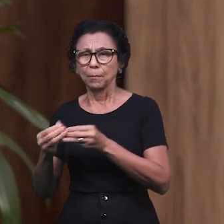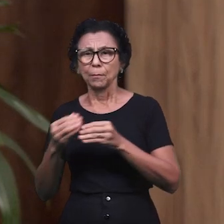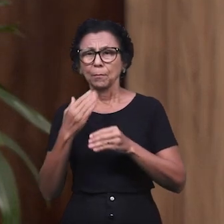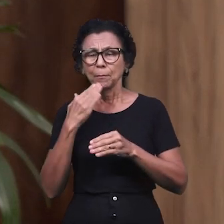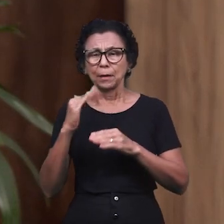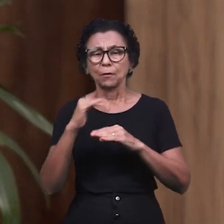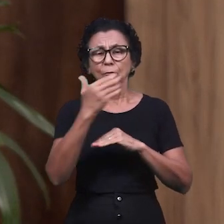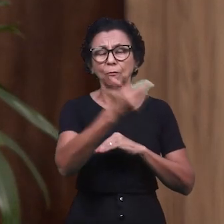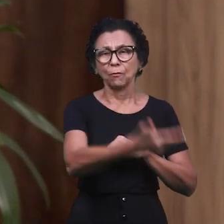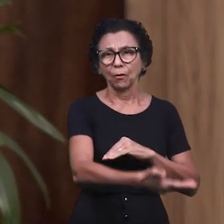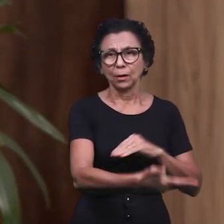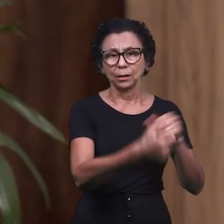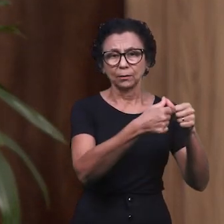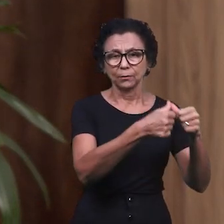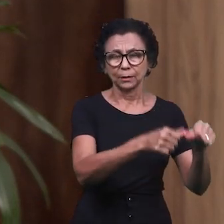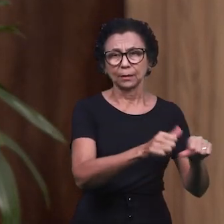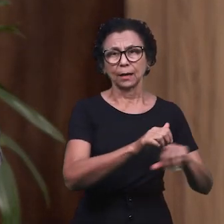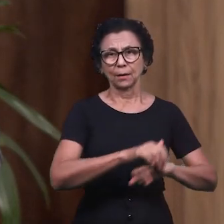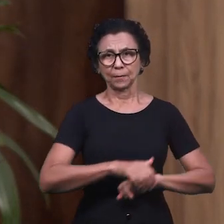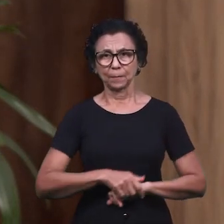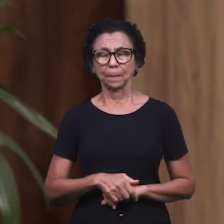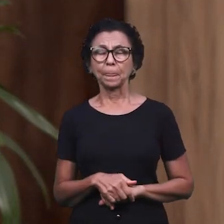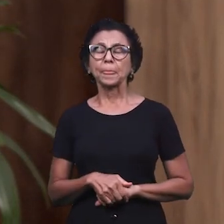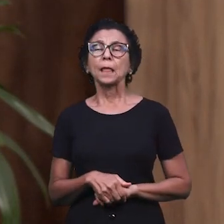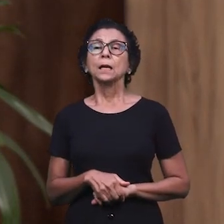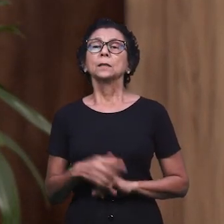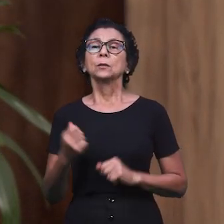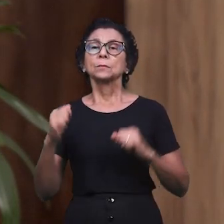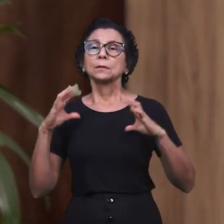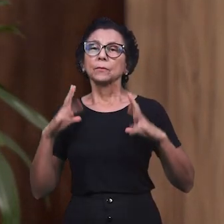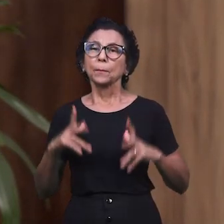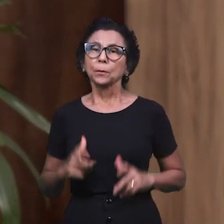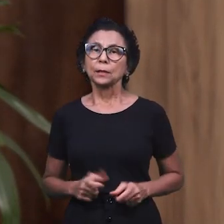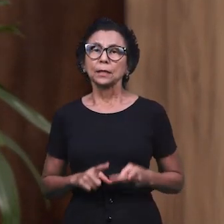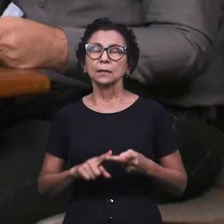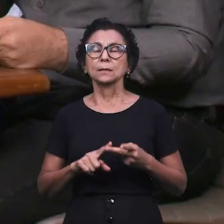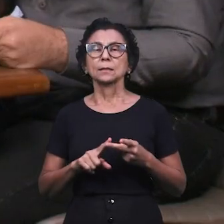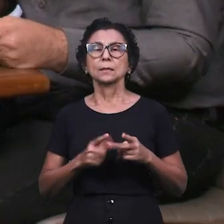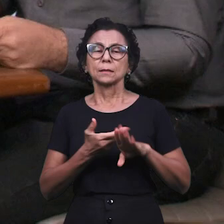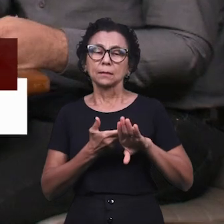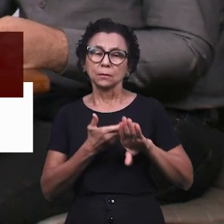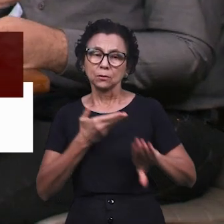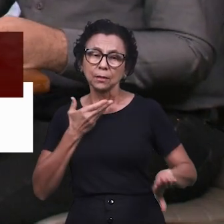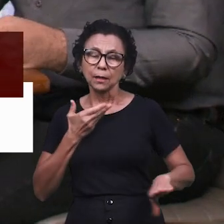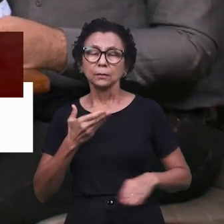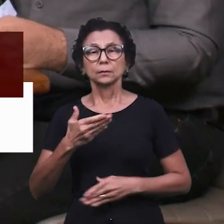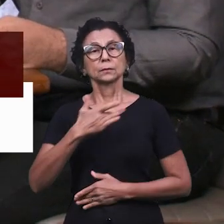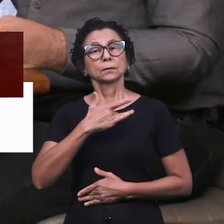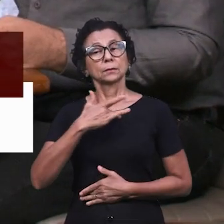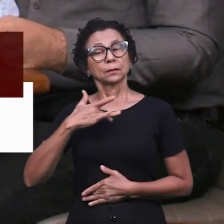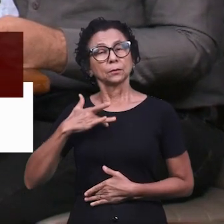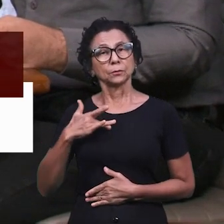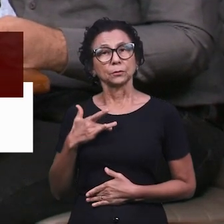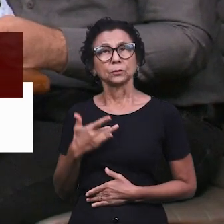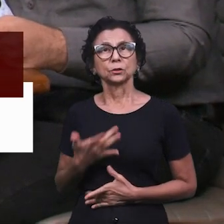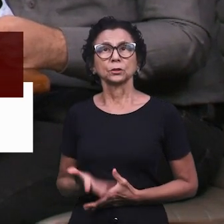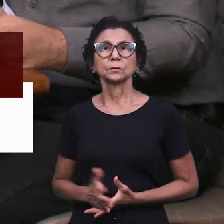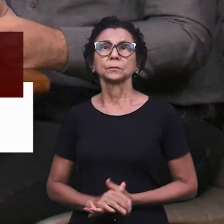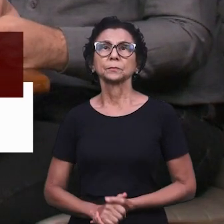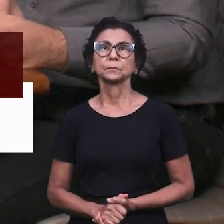a santidade, a saúde, todos os cuidados de Deus aqui com o povo. E tinha forma de se apresentar para se restituir da sua